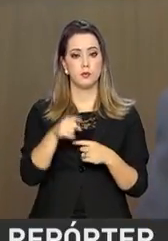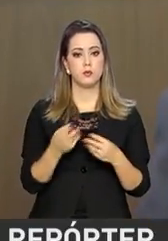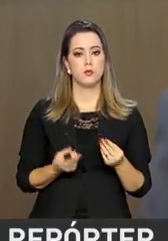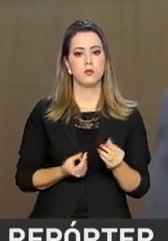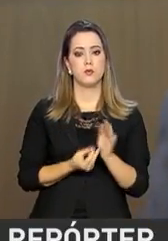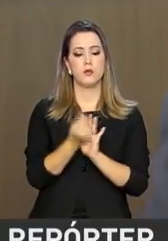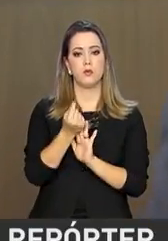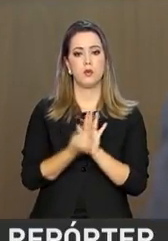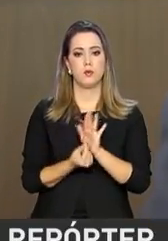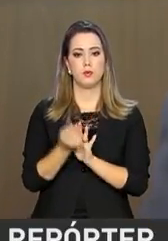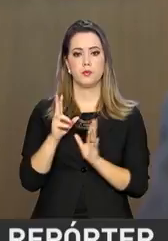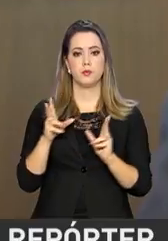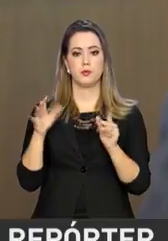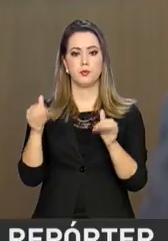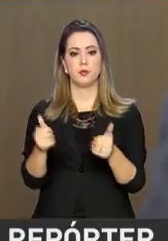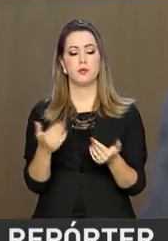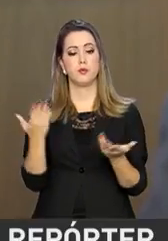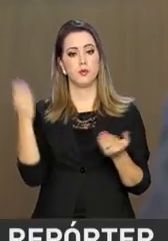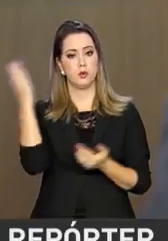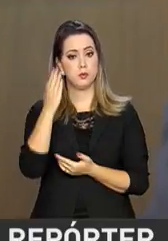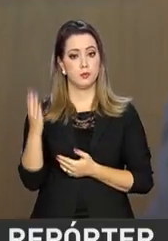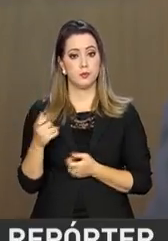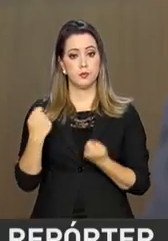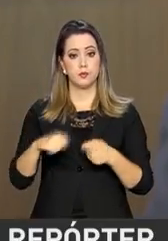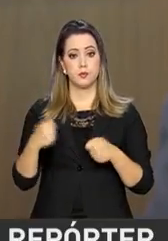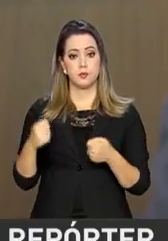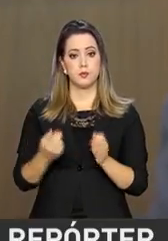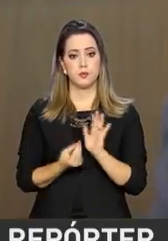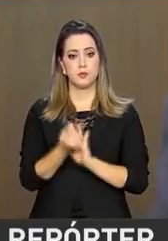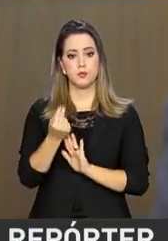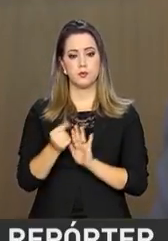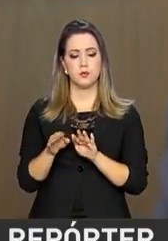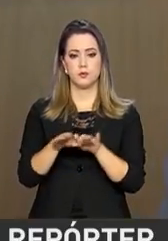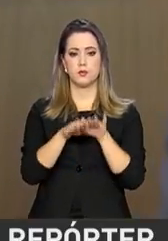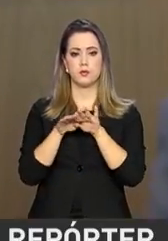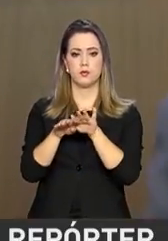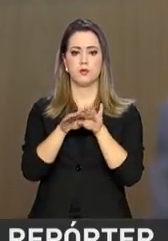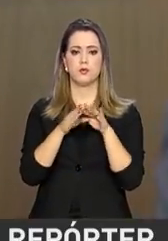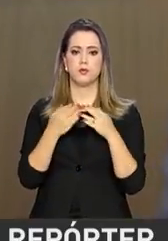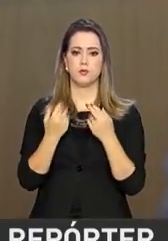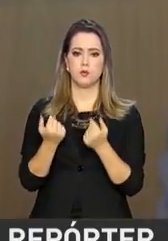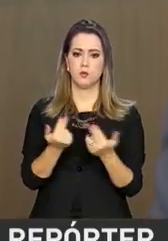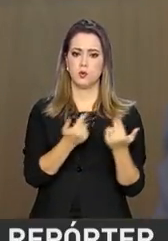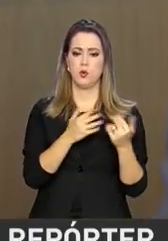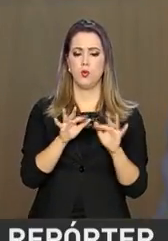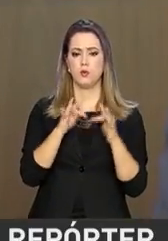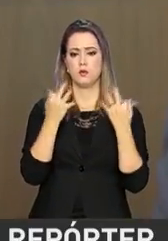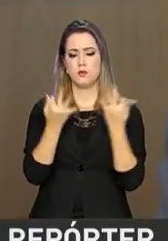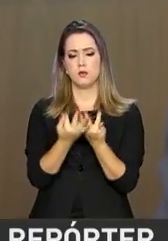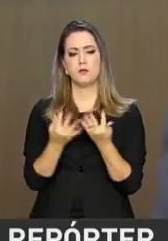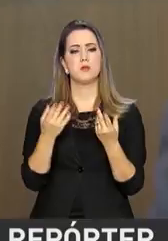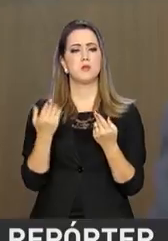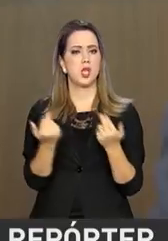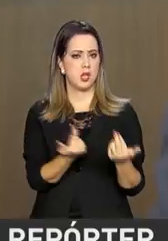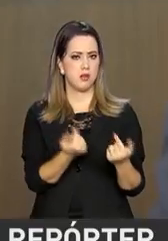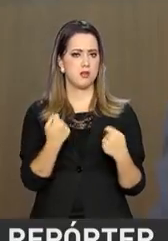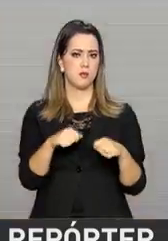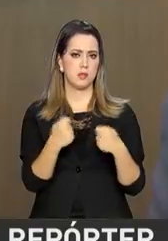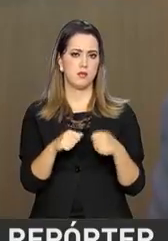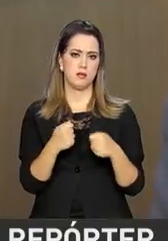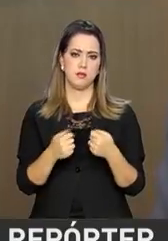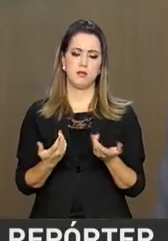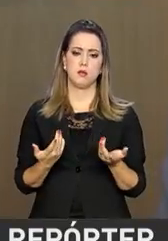pública do país como um todo então o brasil precisa ter contas públicas equilibradas assim como as famílias precisam ter contas públicas equilibradas